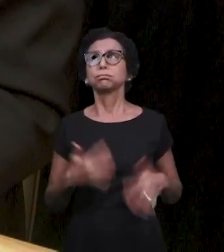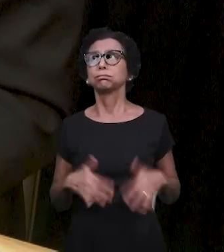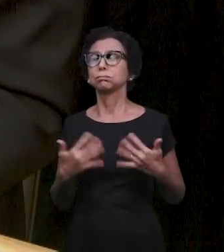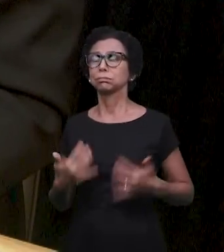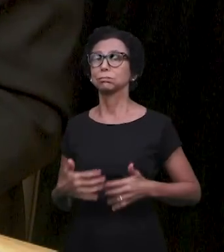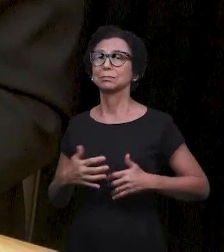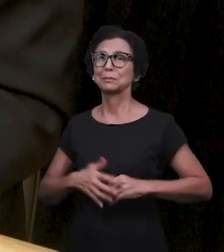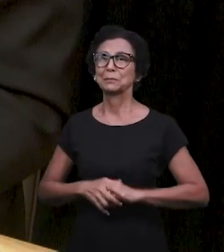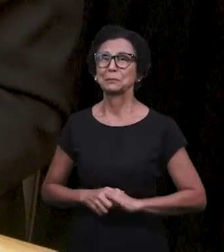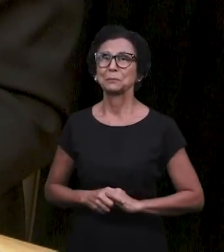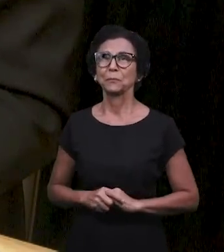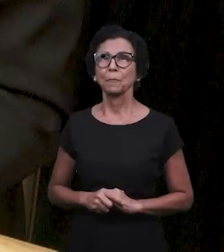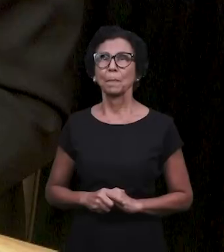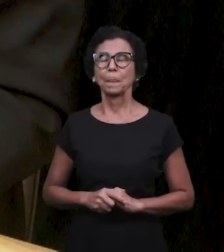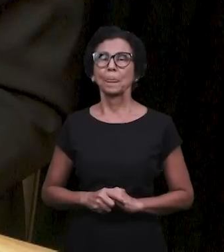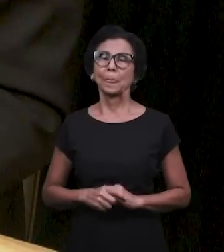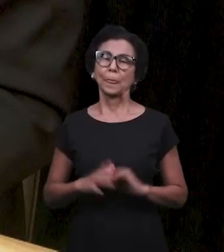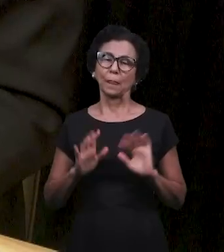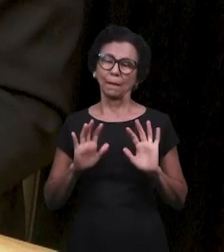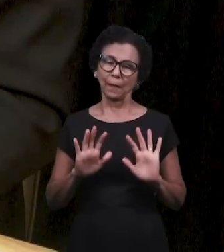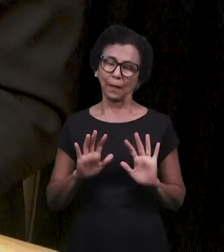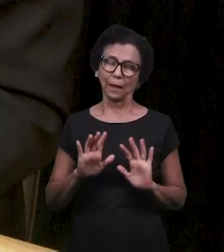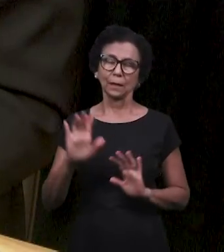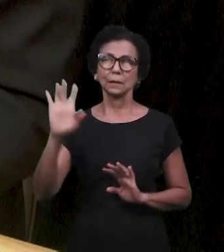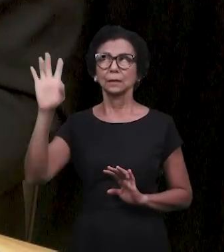E a resposta do Senhor.